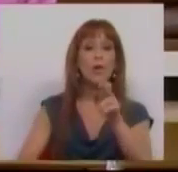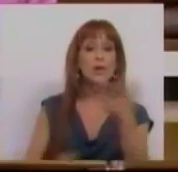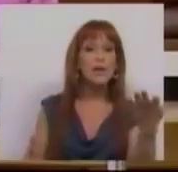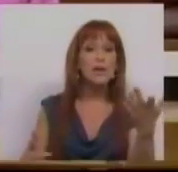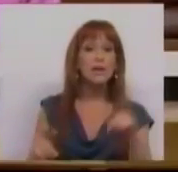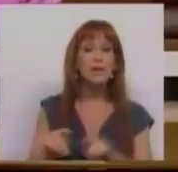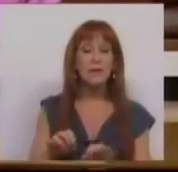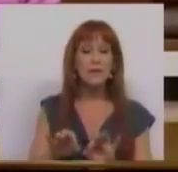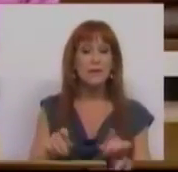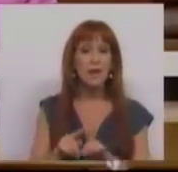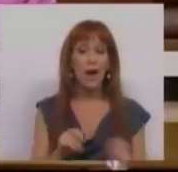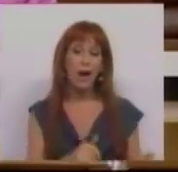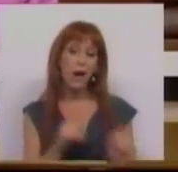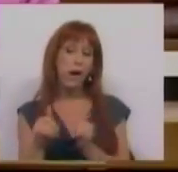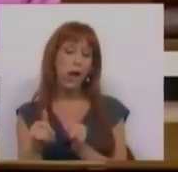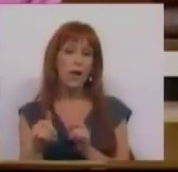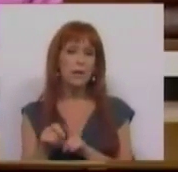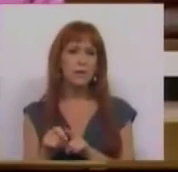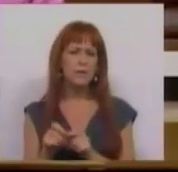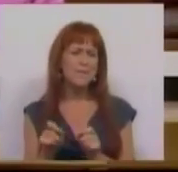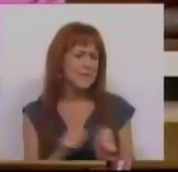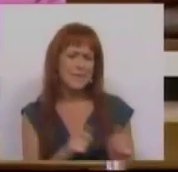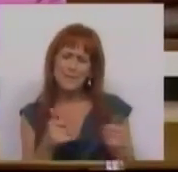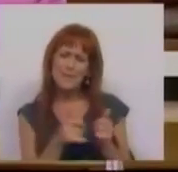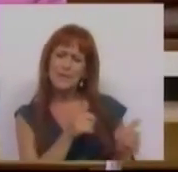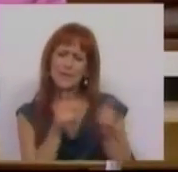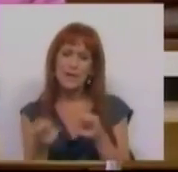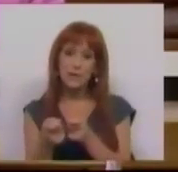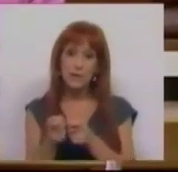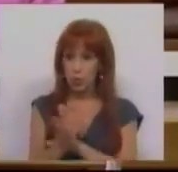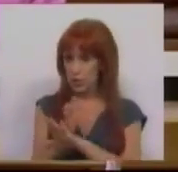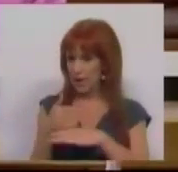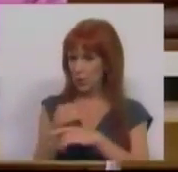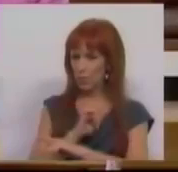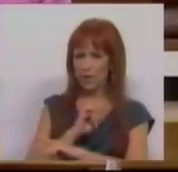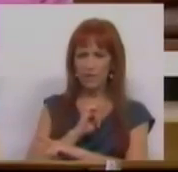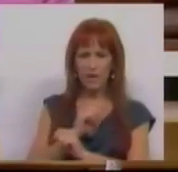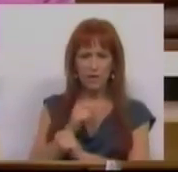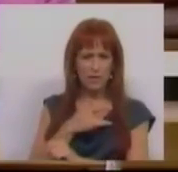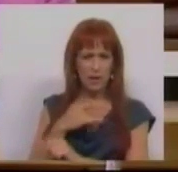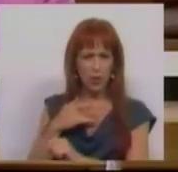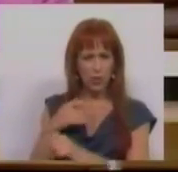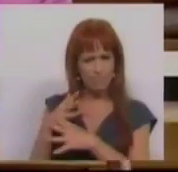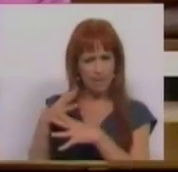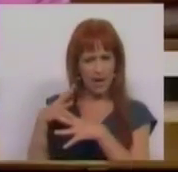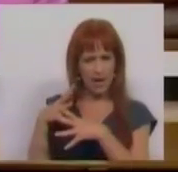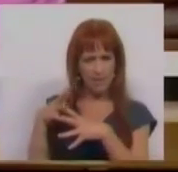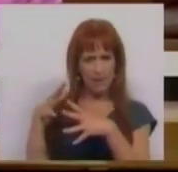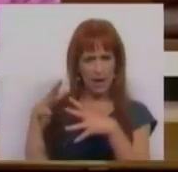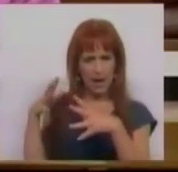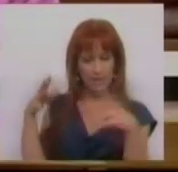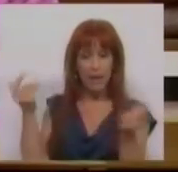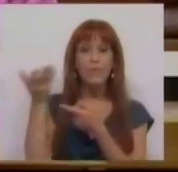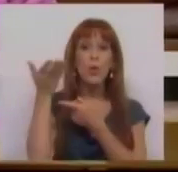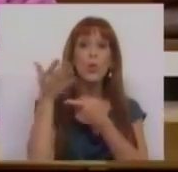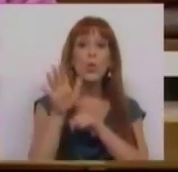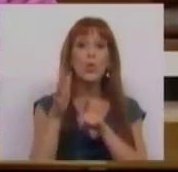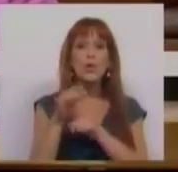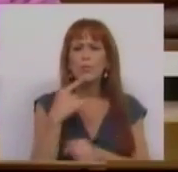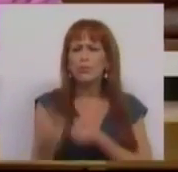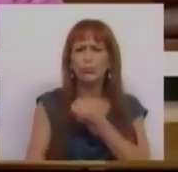resposta enquanto ao lado, mesmo ao lado, o setor privado da saúde cresce. Os exemplos